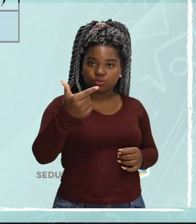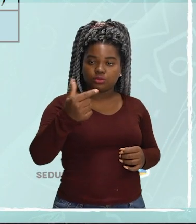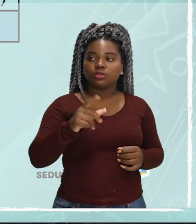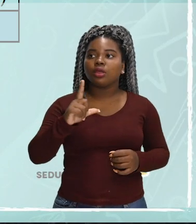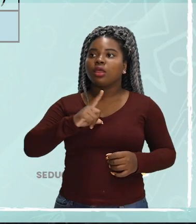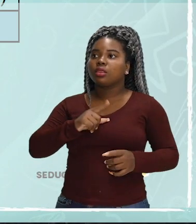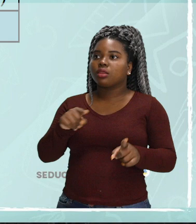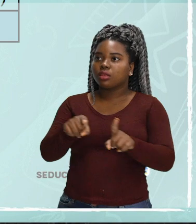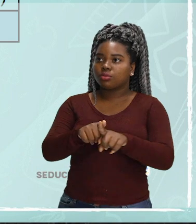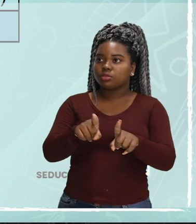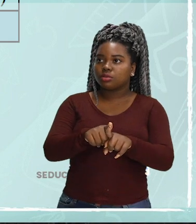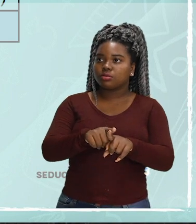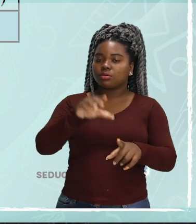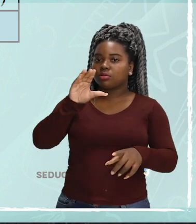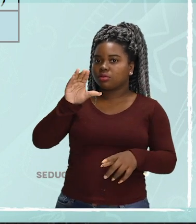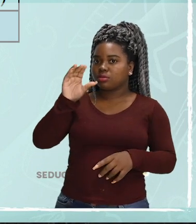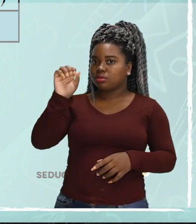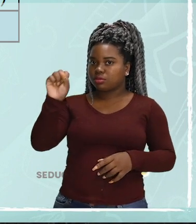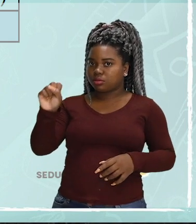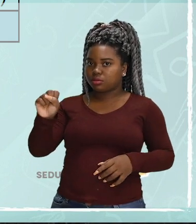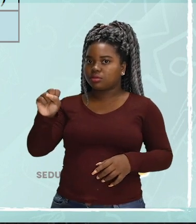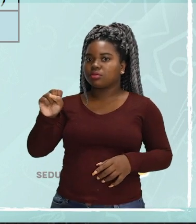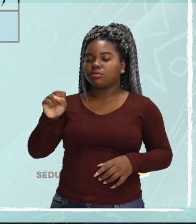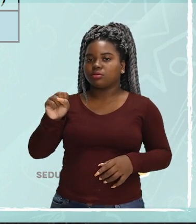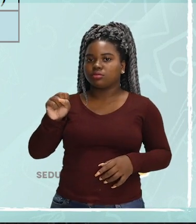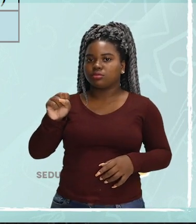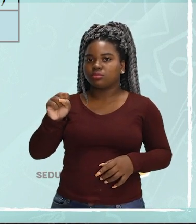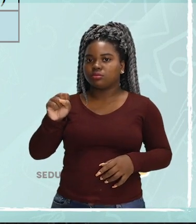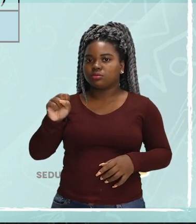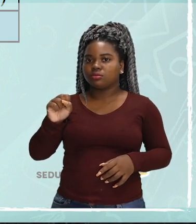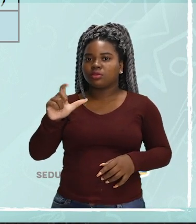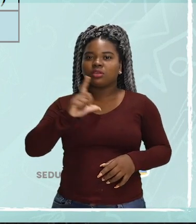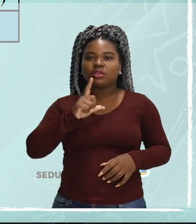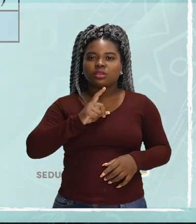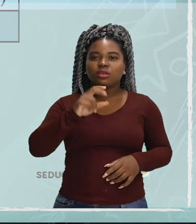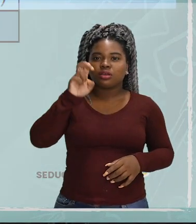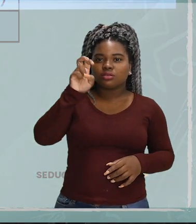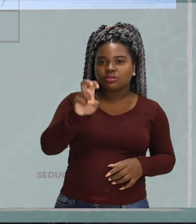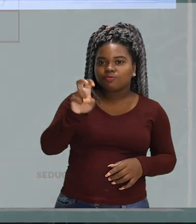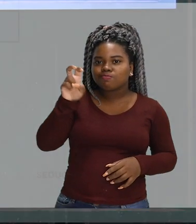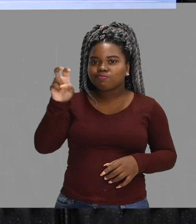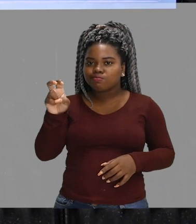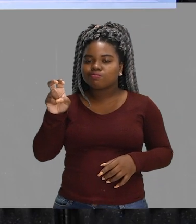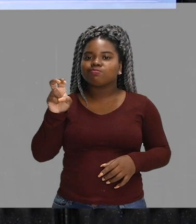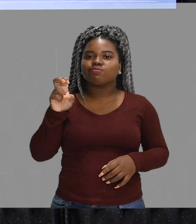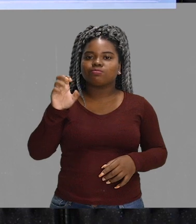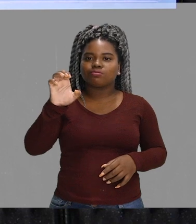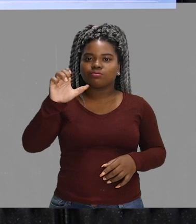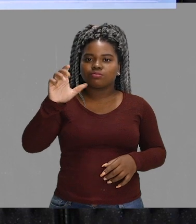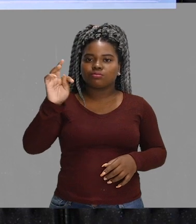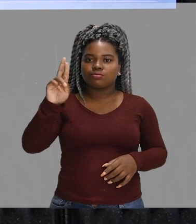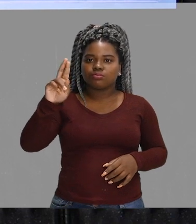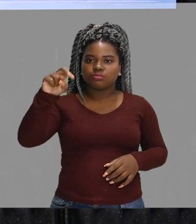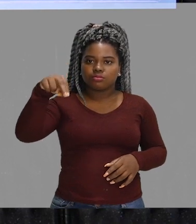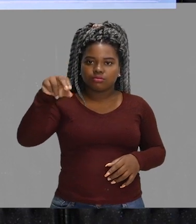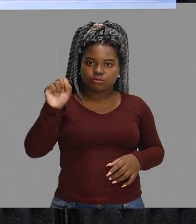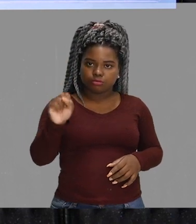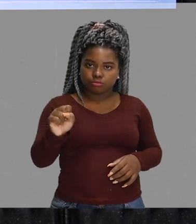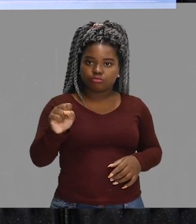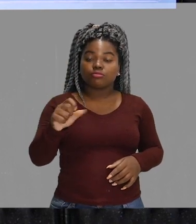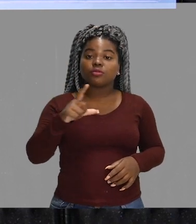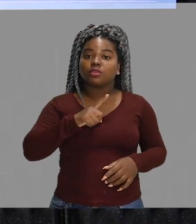3p5. E ele apresenta 7 elétrons na sua camada de valência. O que é a camada de valência, turma?